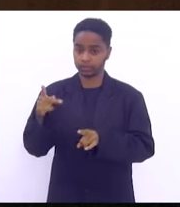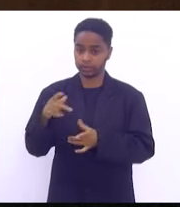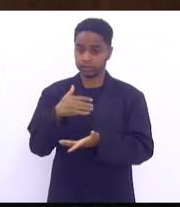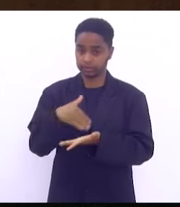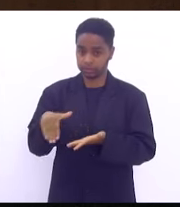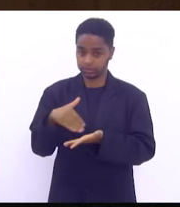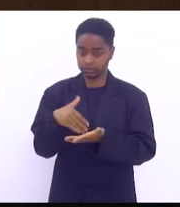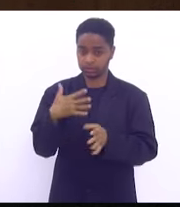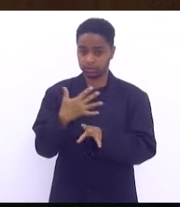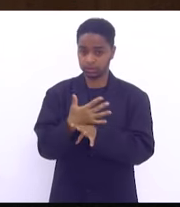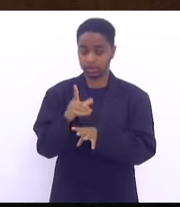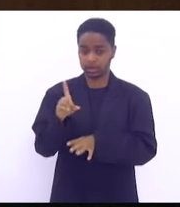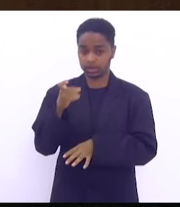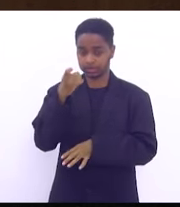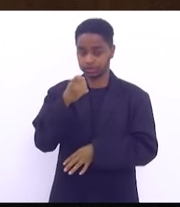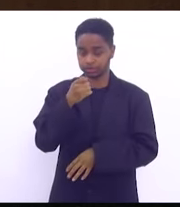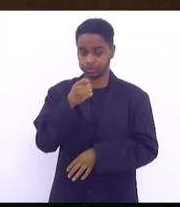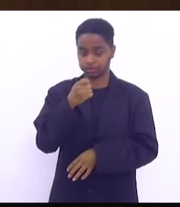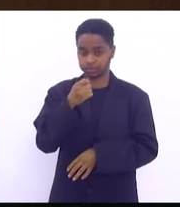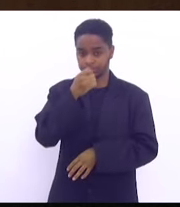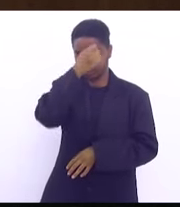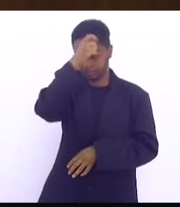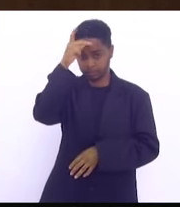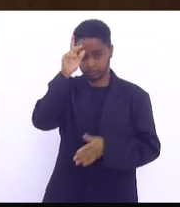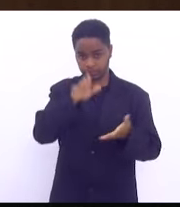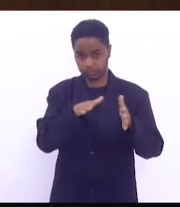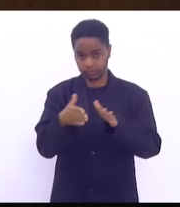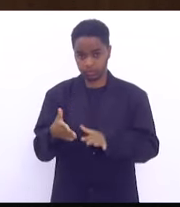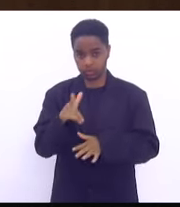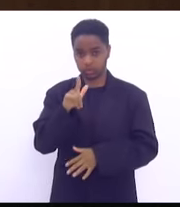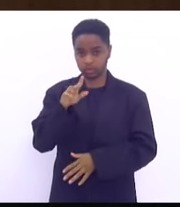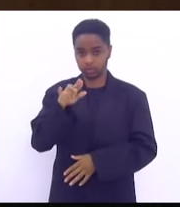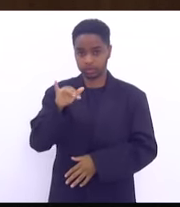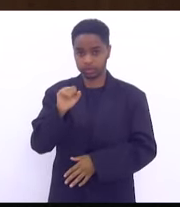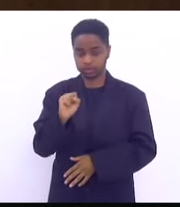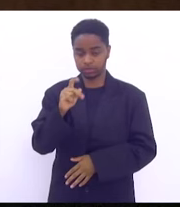o falecido ex-prefeito Luiz Paulo Conde.